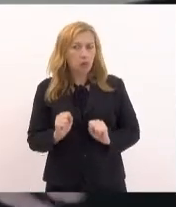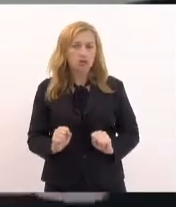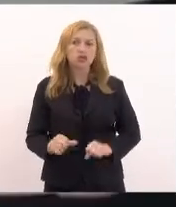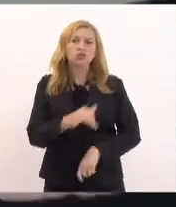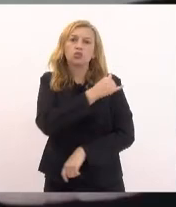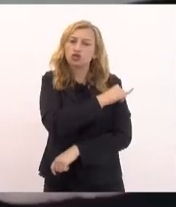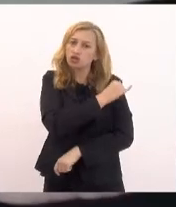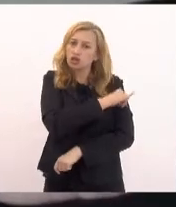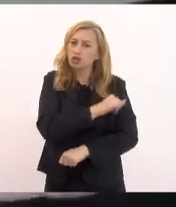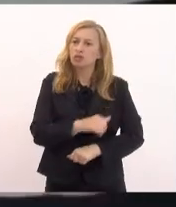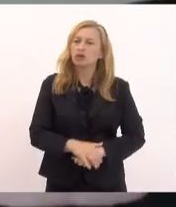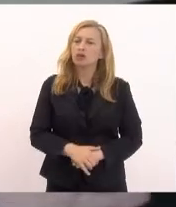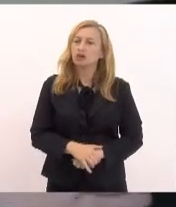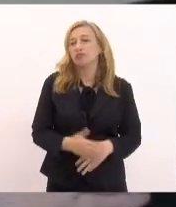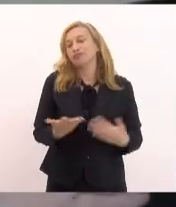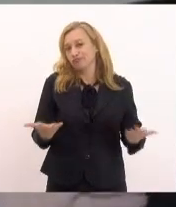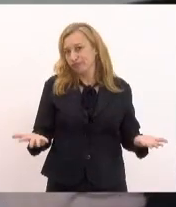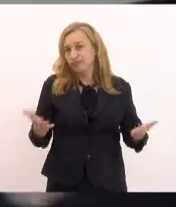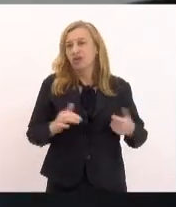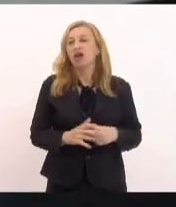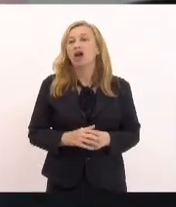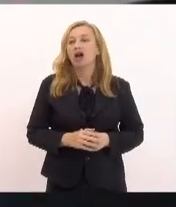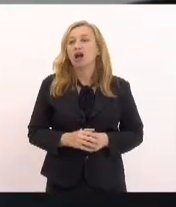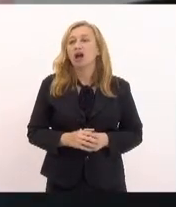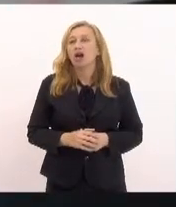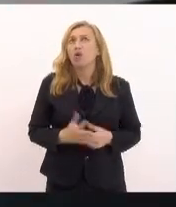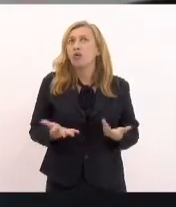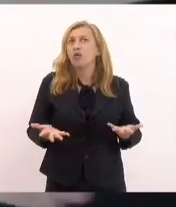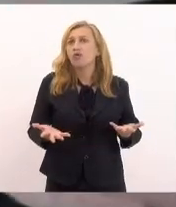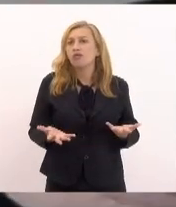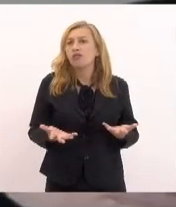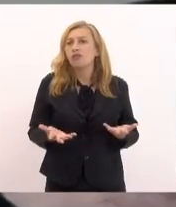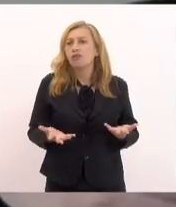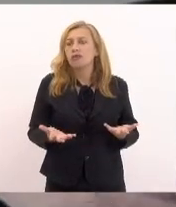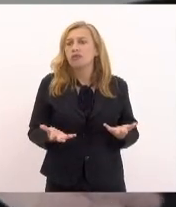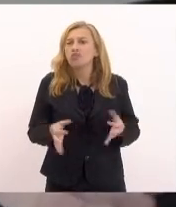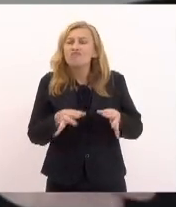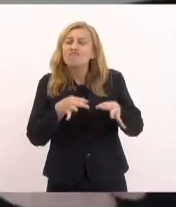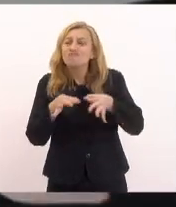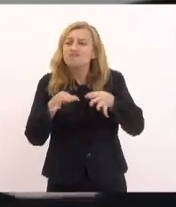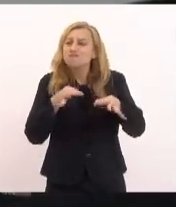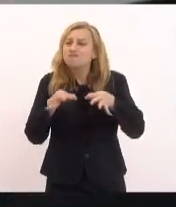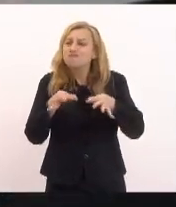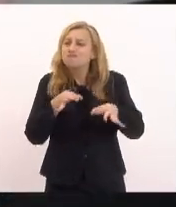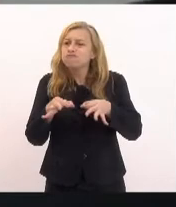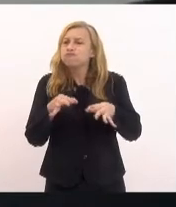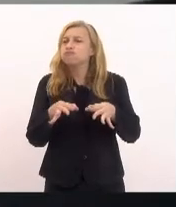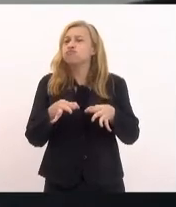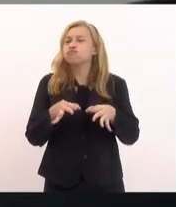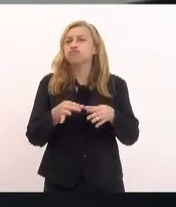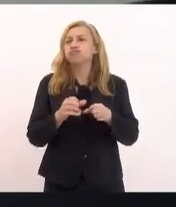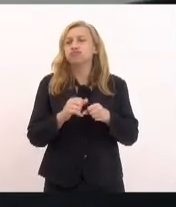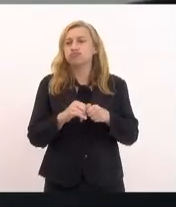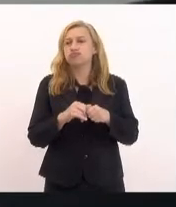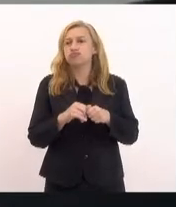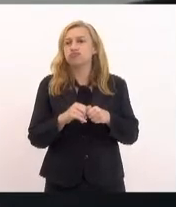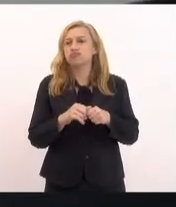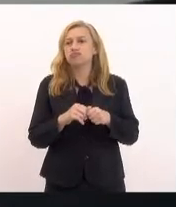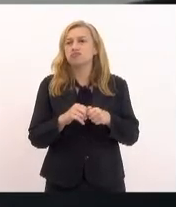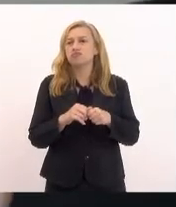Janeiro, afinal de contas, um certo planejamento para que se